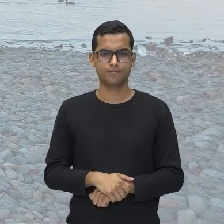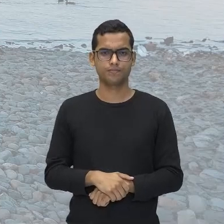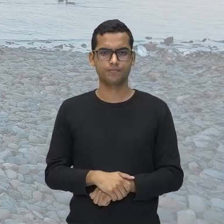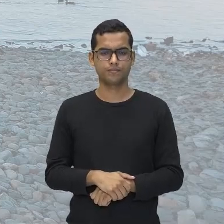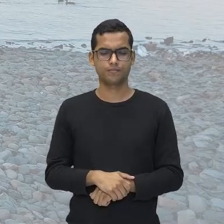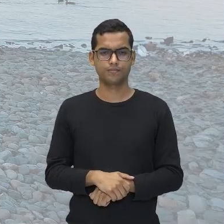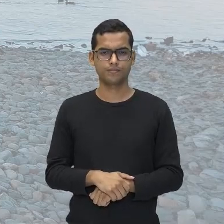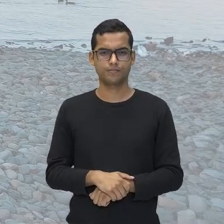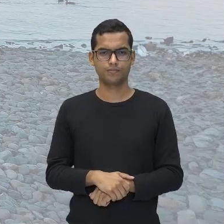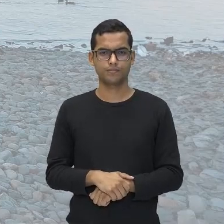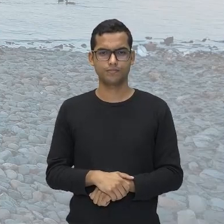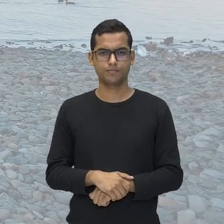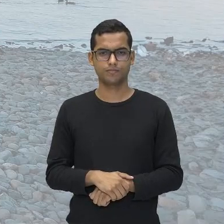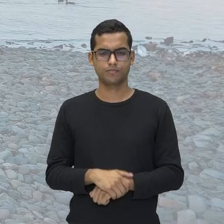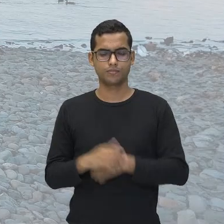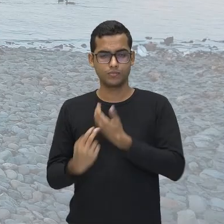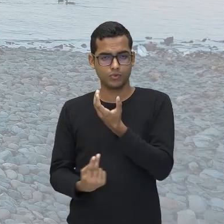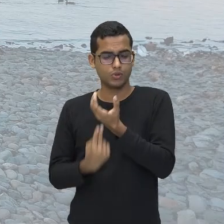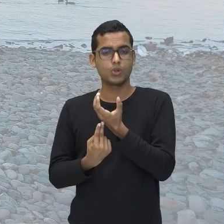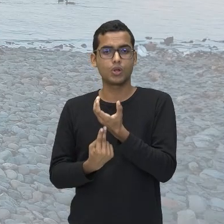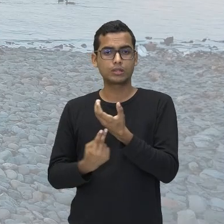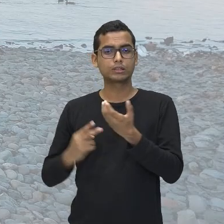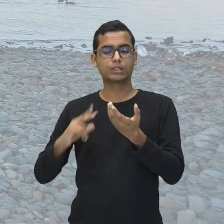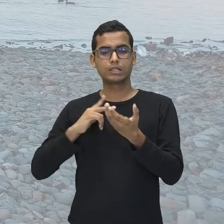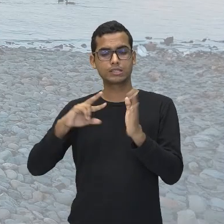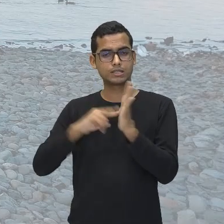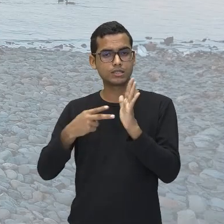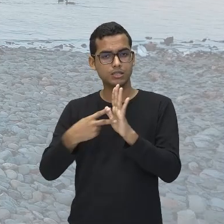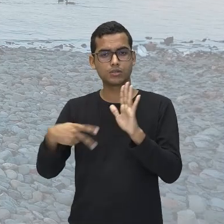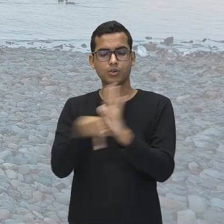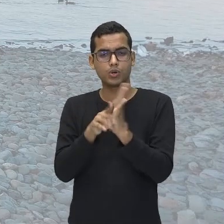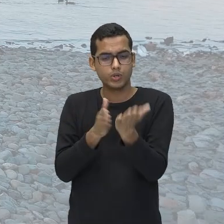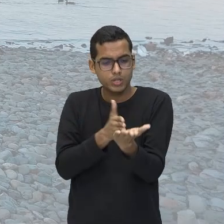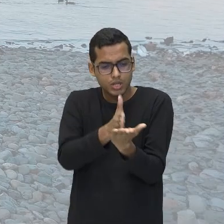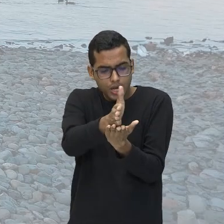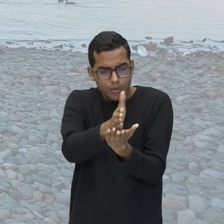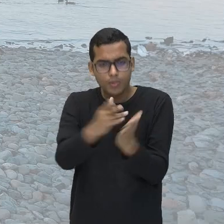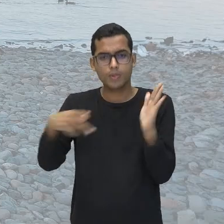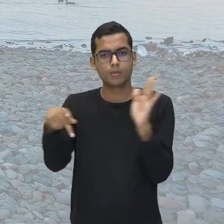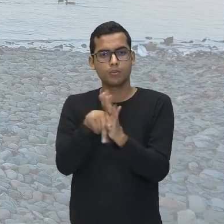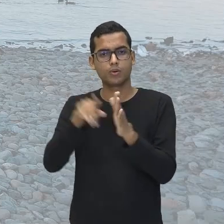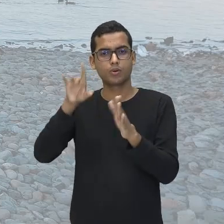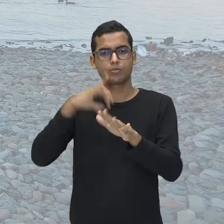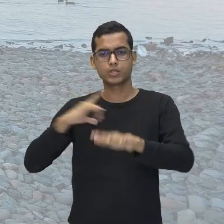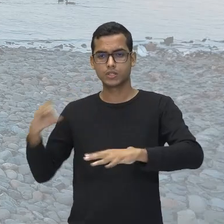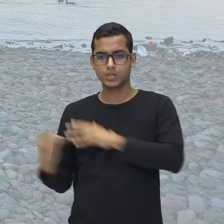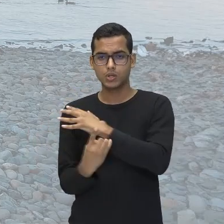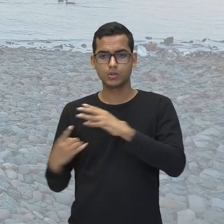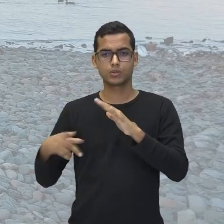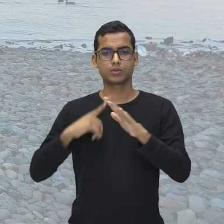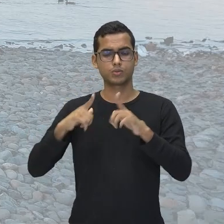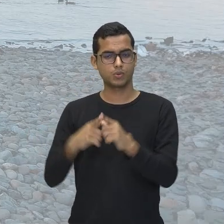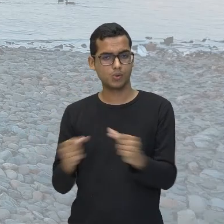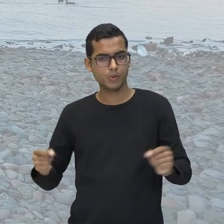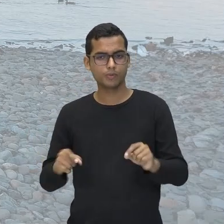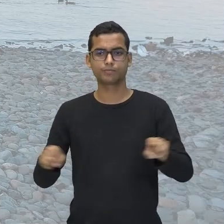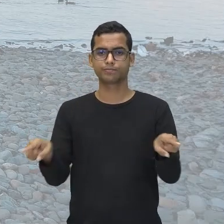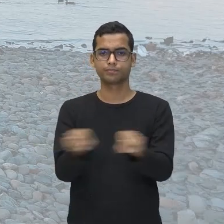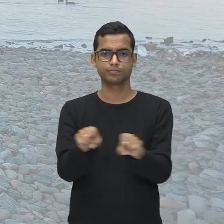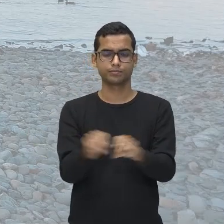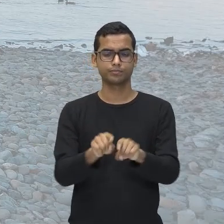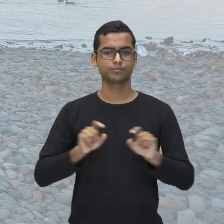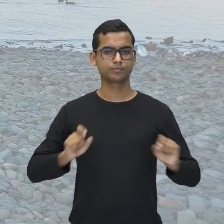quer dizer caminho dos kami, caminho dos deuses japoneses. É a partir do Tori que